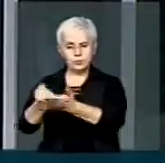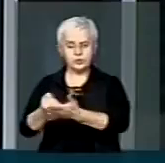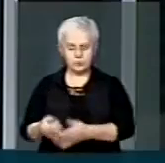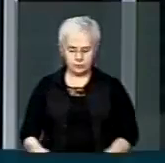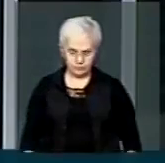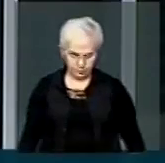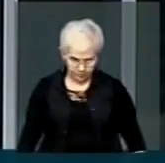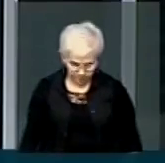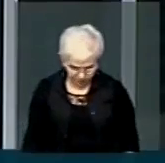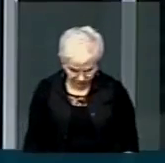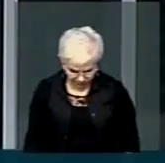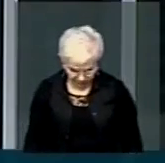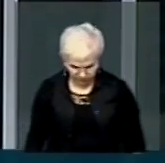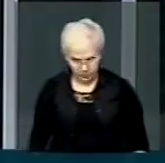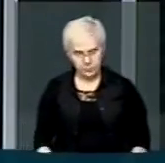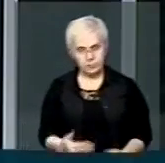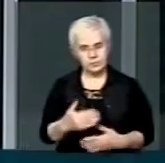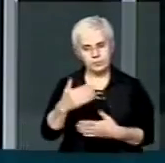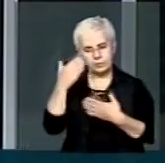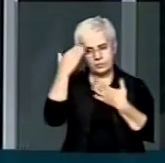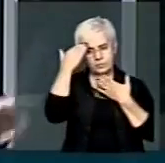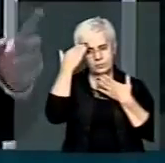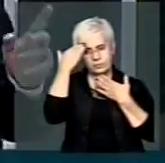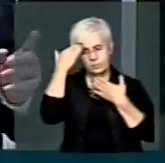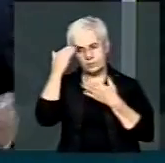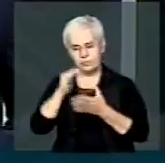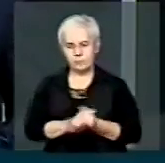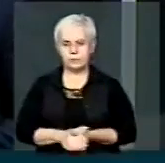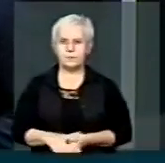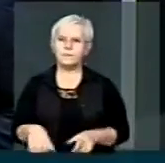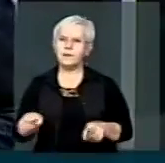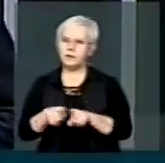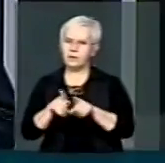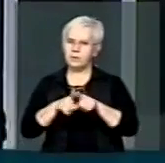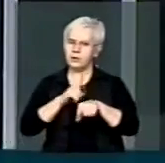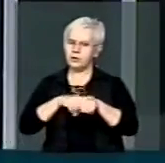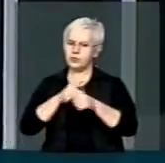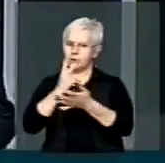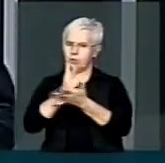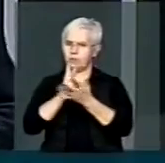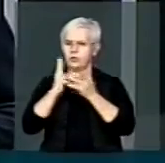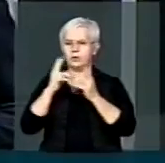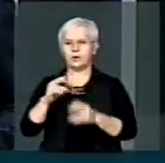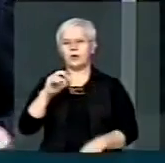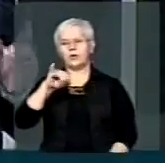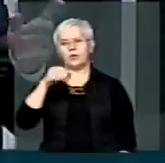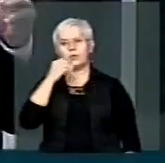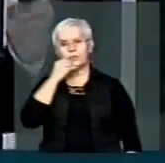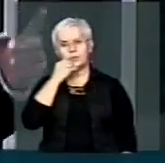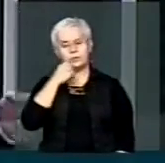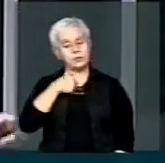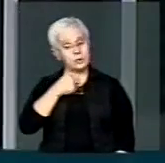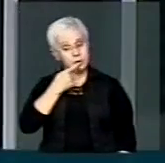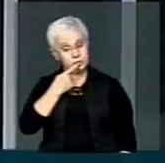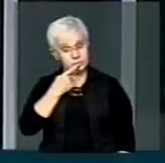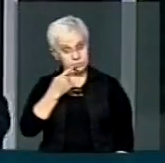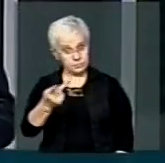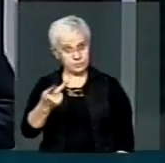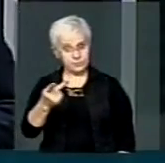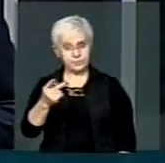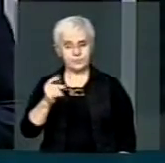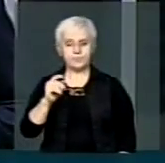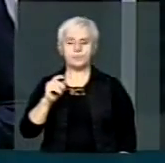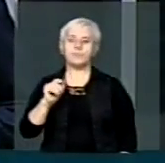Obrigado, prezado colega. Na mesma oportunidade, senhor presidente, eu fiz questão